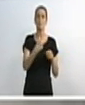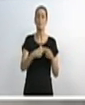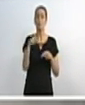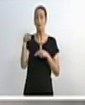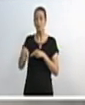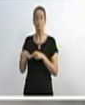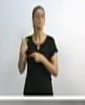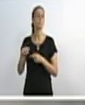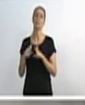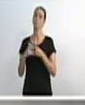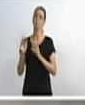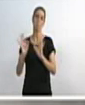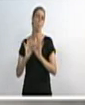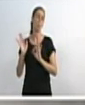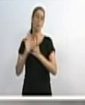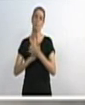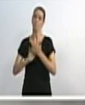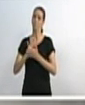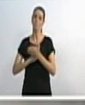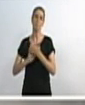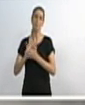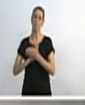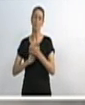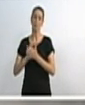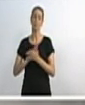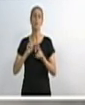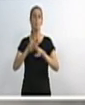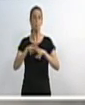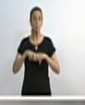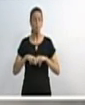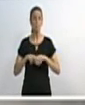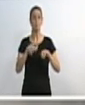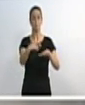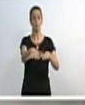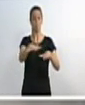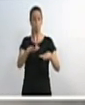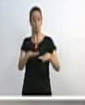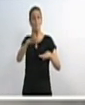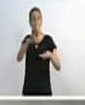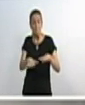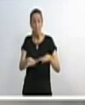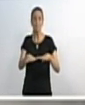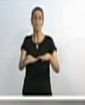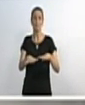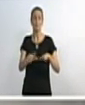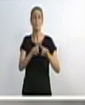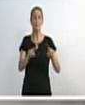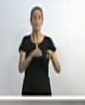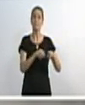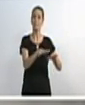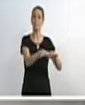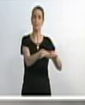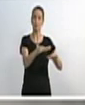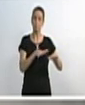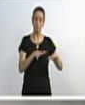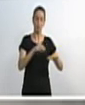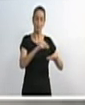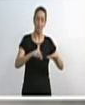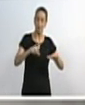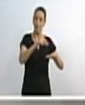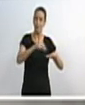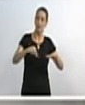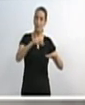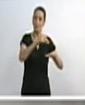manutenção. Então, uma lombada elevada vai ficar permanentemente. Uma faixa que vai ser pintada na via, a